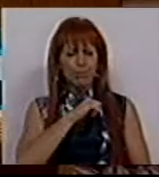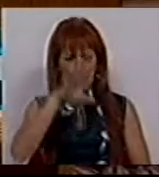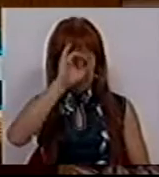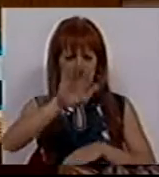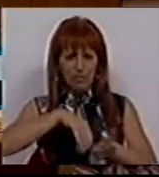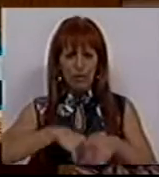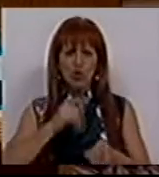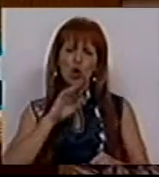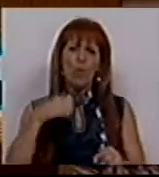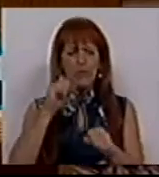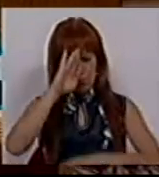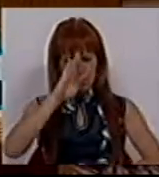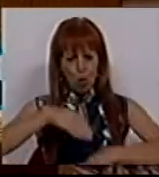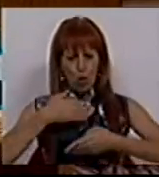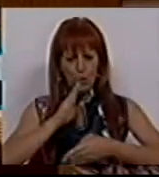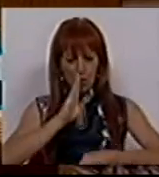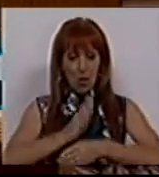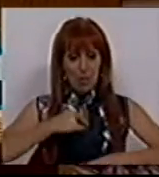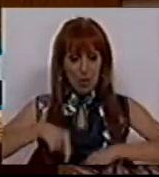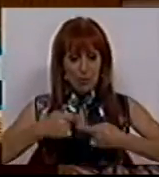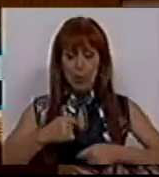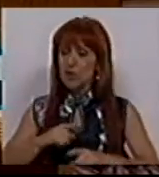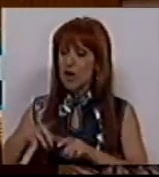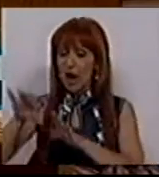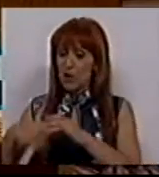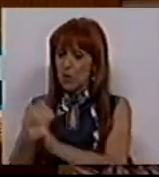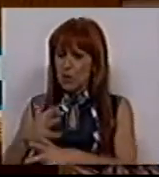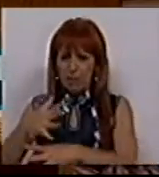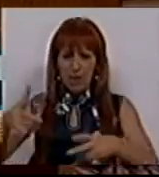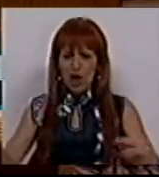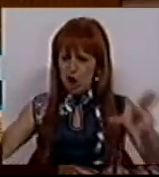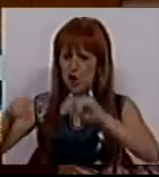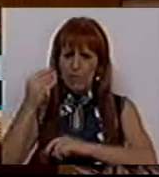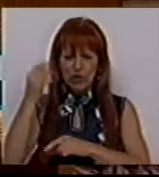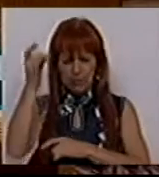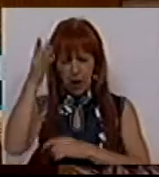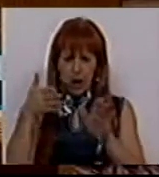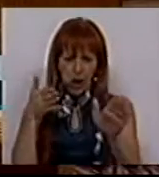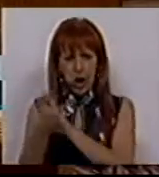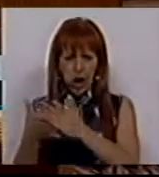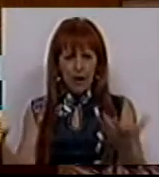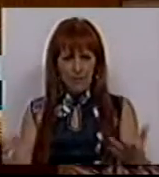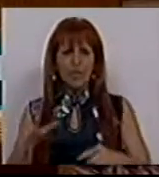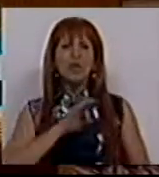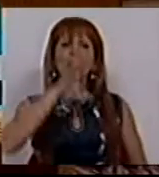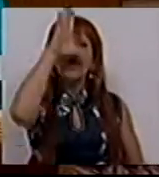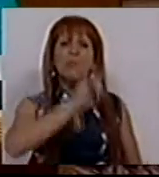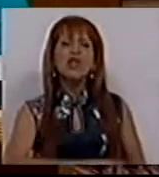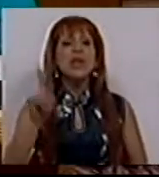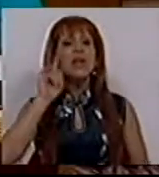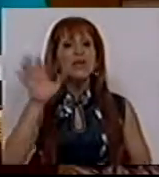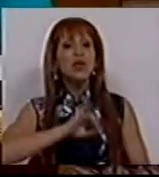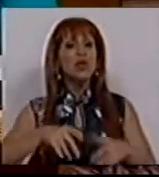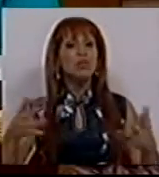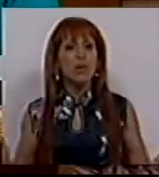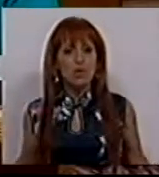governo, que chama empreendedorismo à precariedade crescente e às novas formas de exploração. Senhor Ministro, senhoras